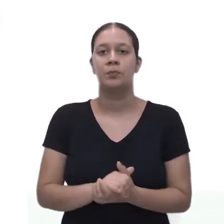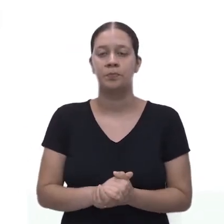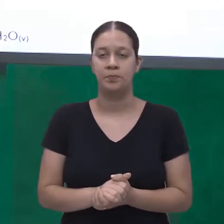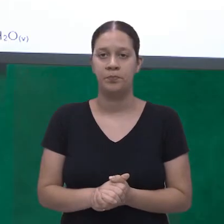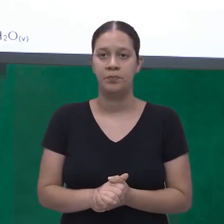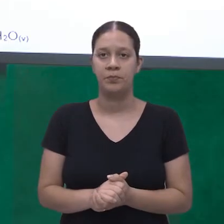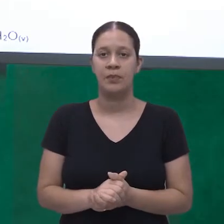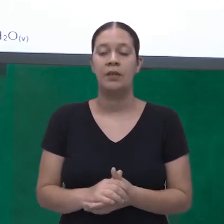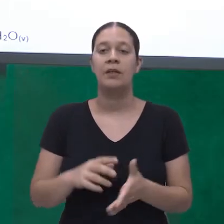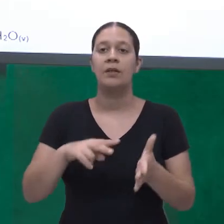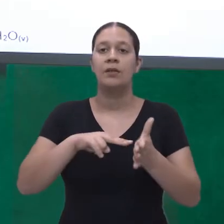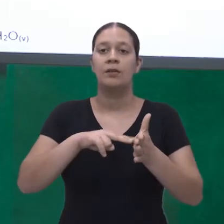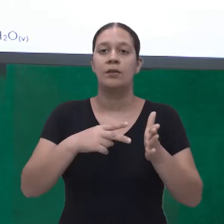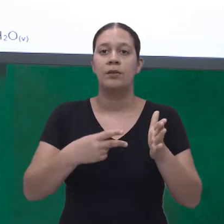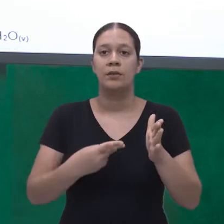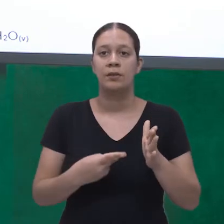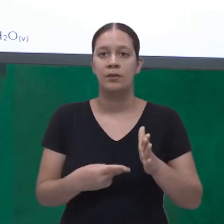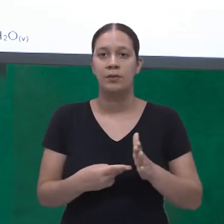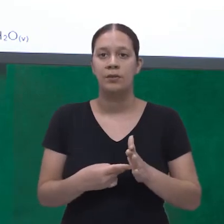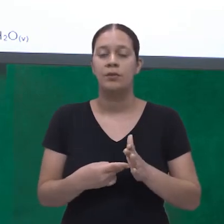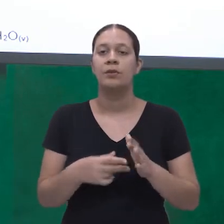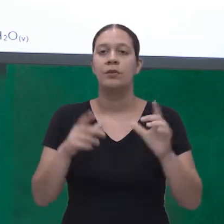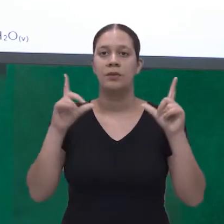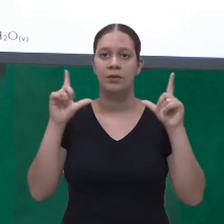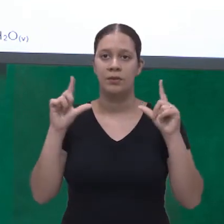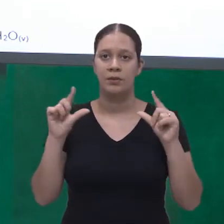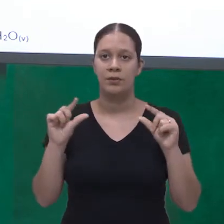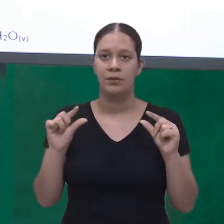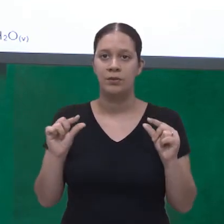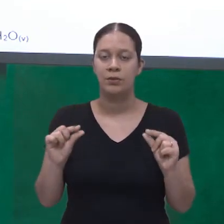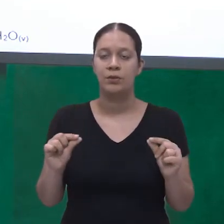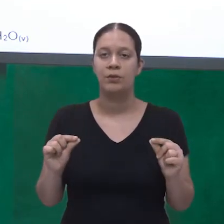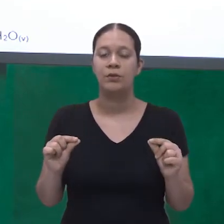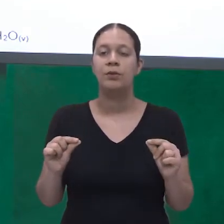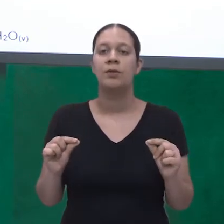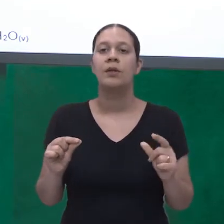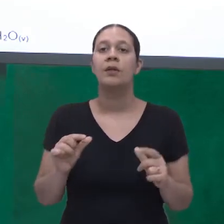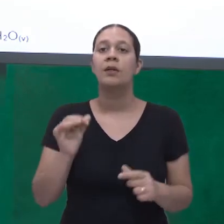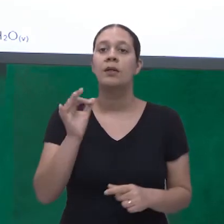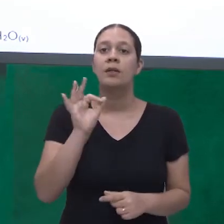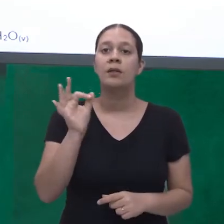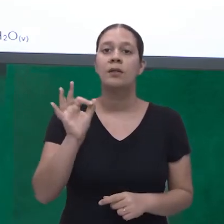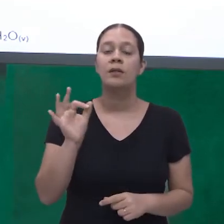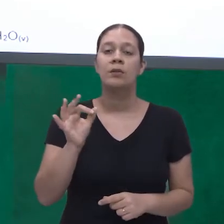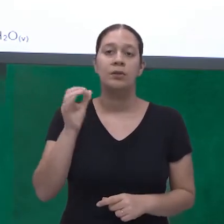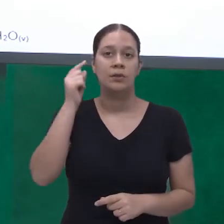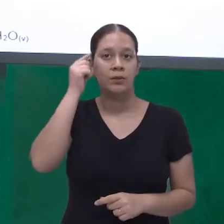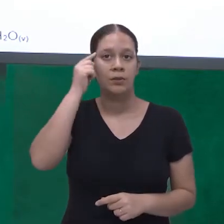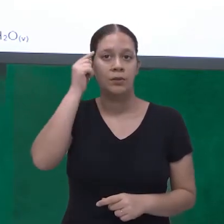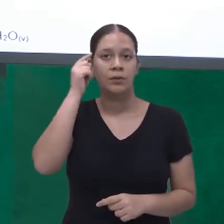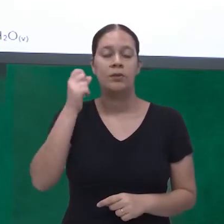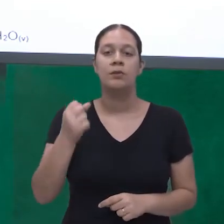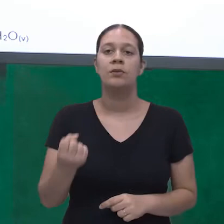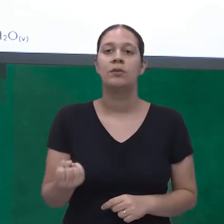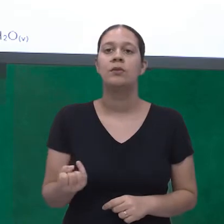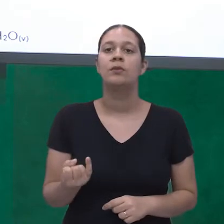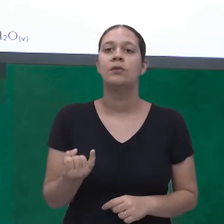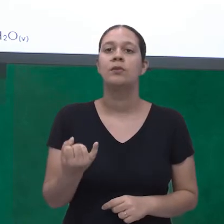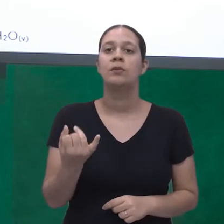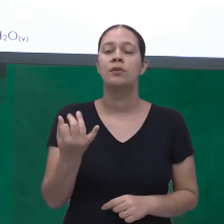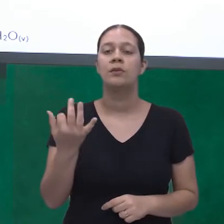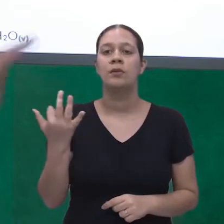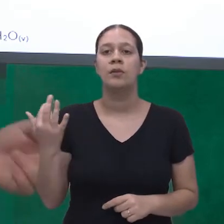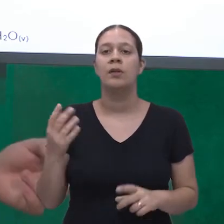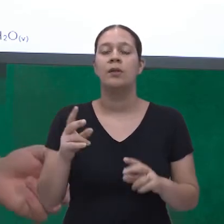amônia. Significa dizer que a entropia diminuiu. Então a entropia diminuiu. E não pensem que a quantidade de átomos antes